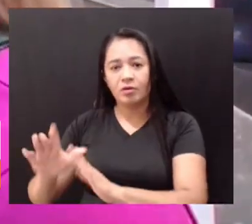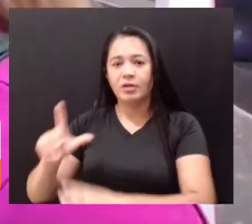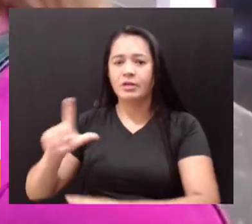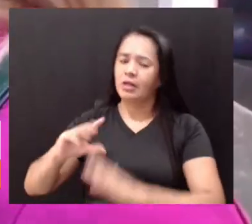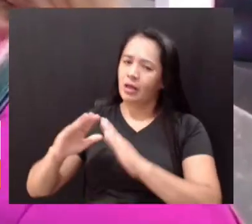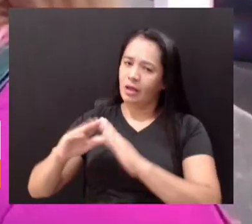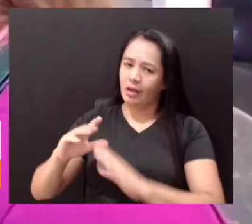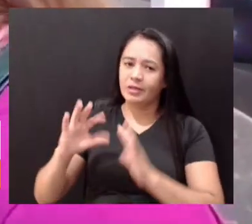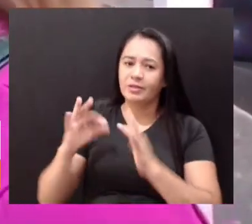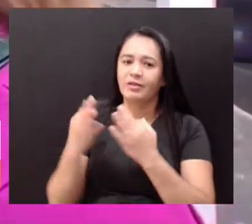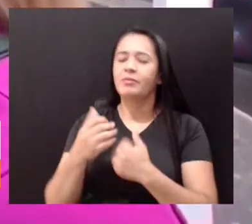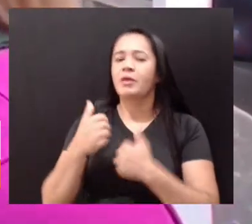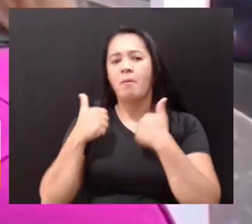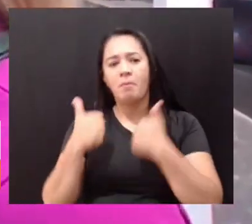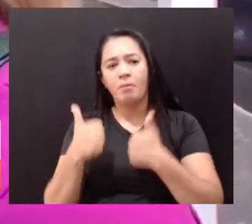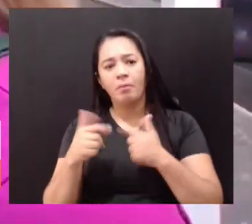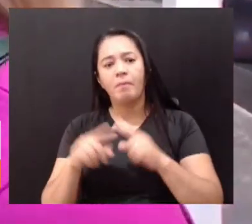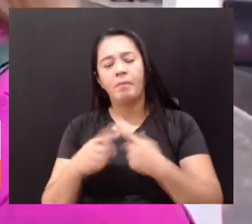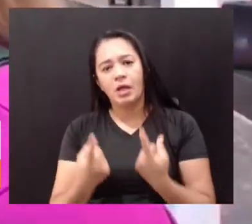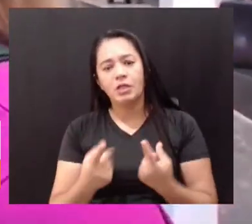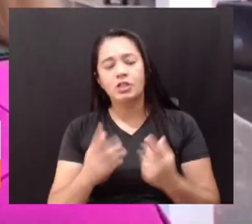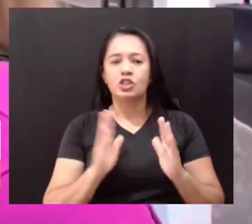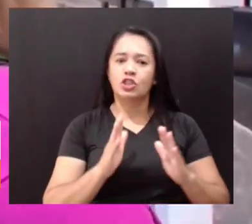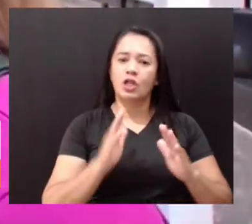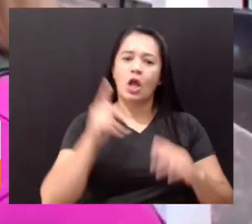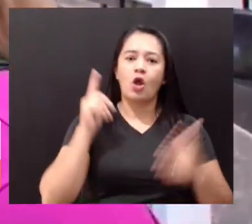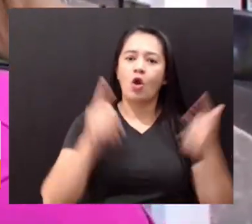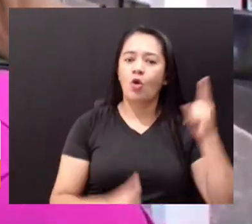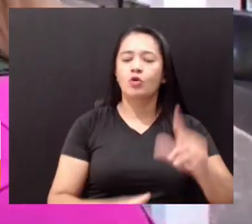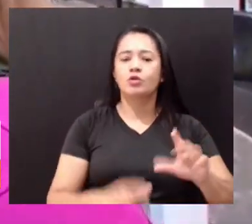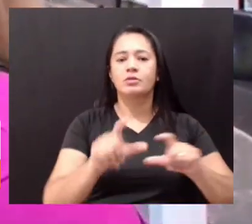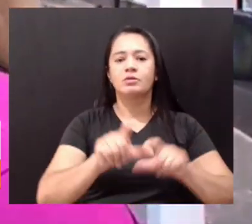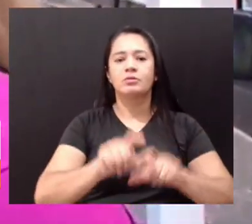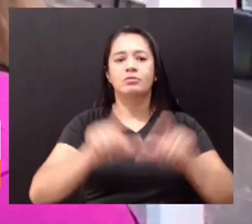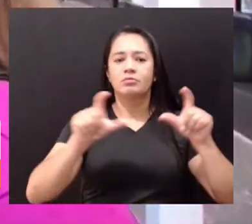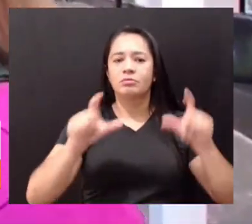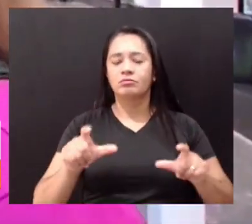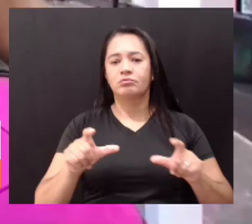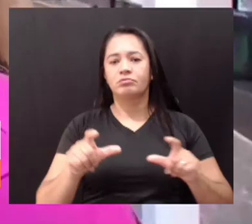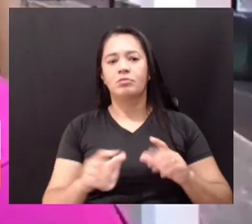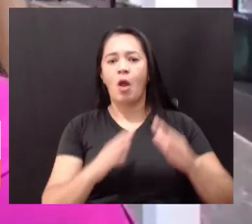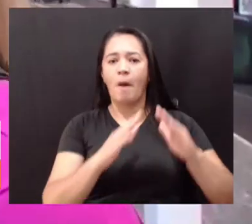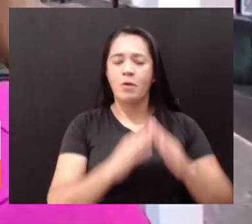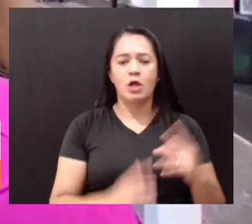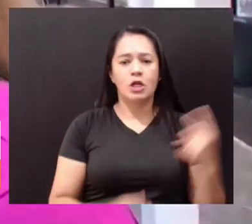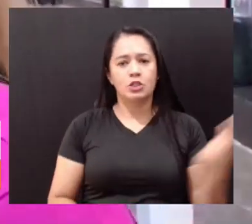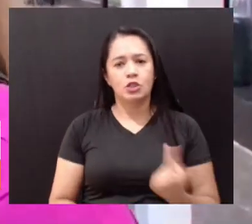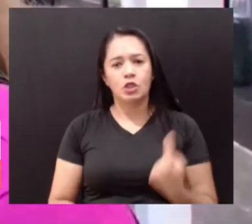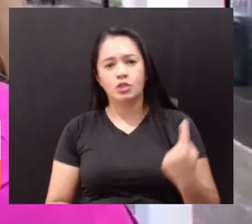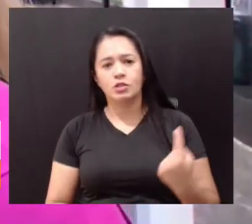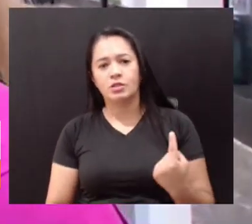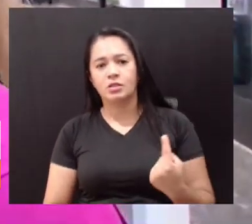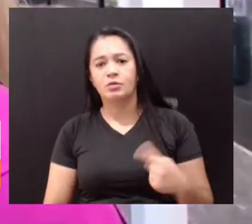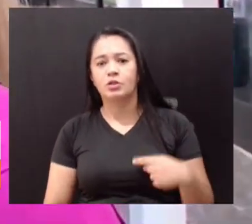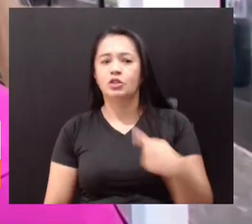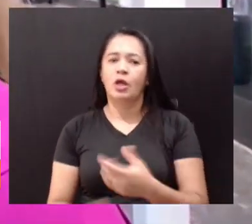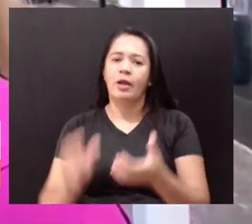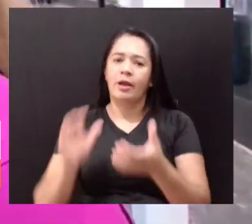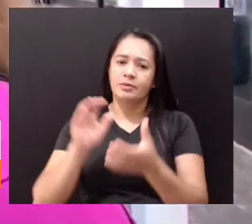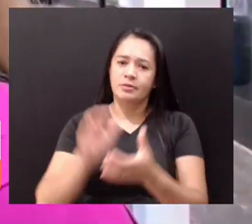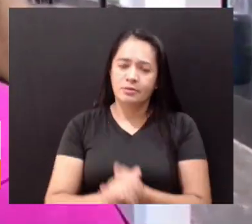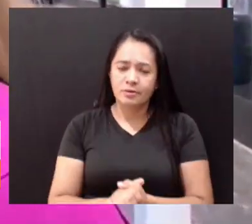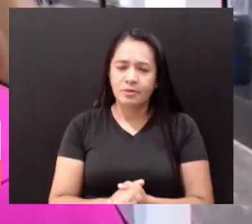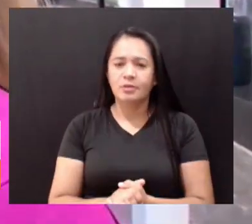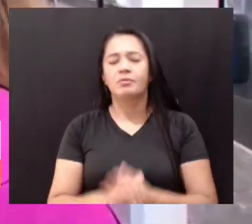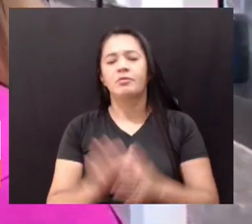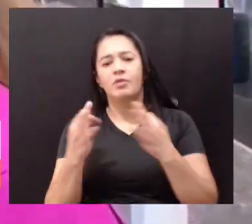melhor. Mas já conquistaram nossa independência, sair, morar sozinho. No caso, nós casamos, né? Fomos formar nossas famílias,